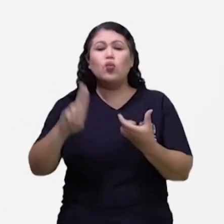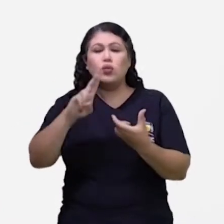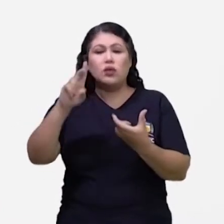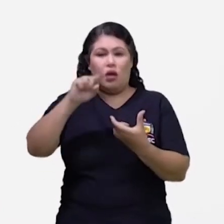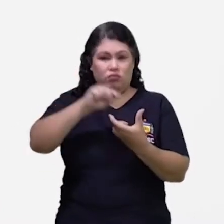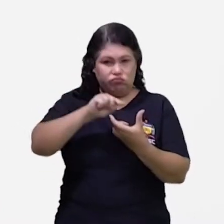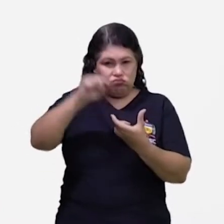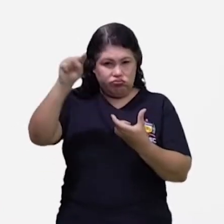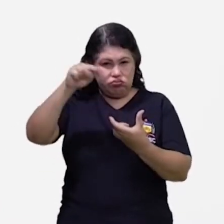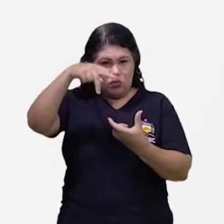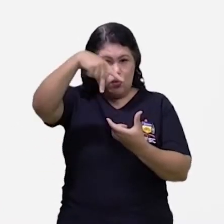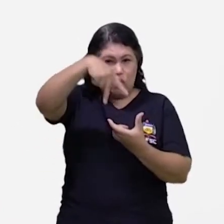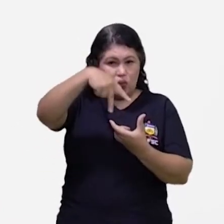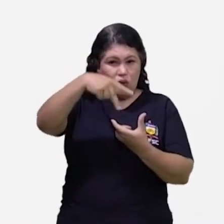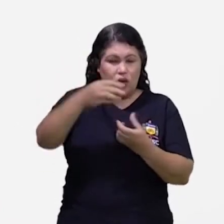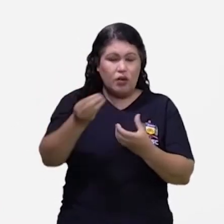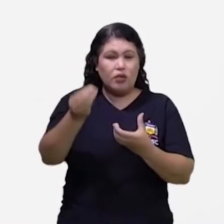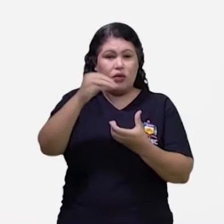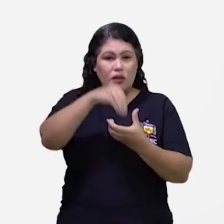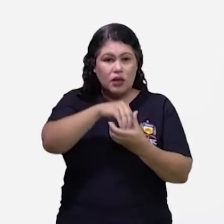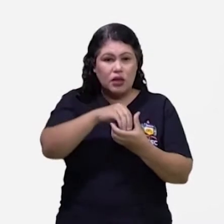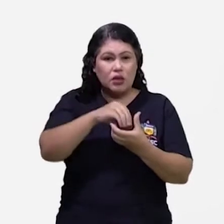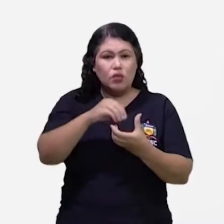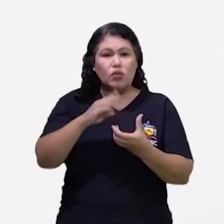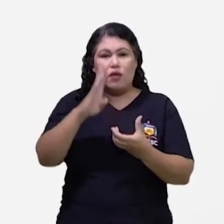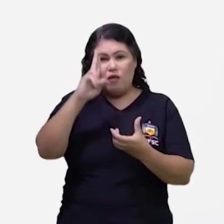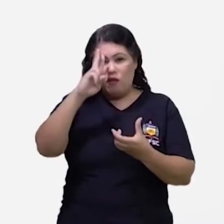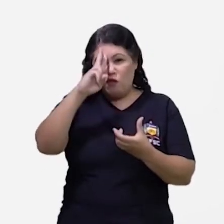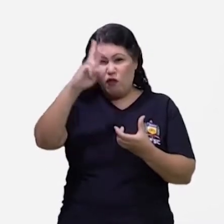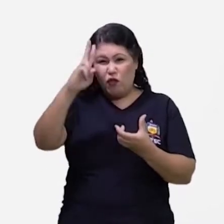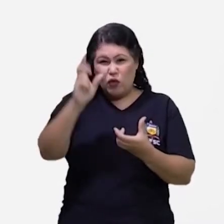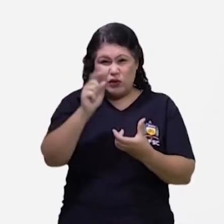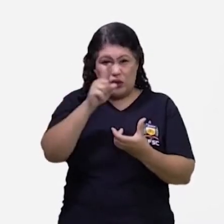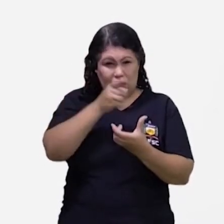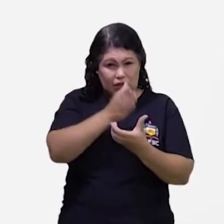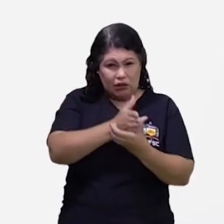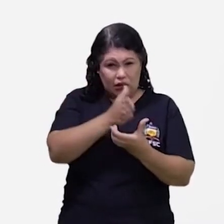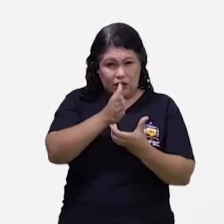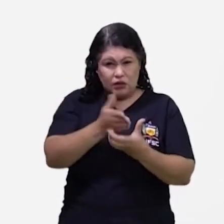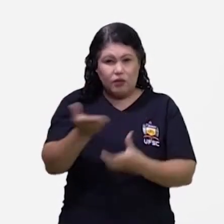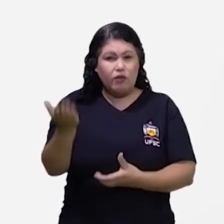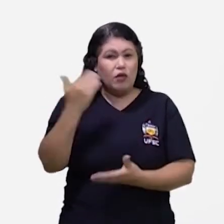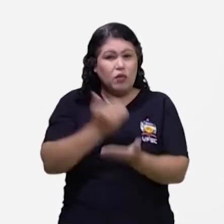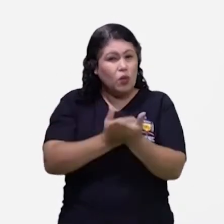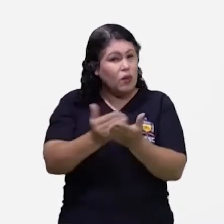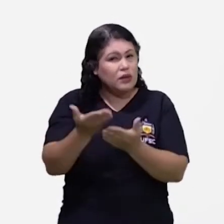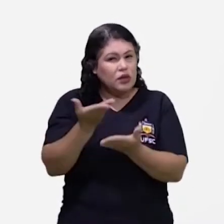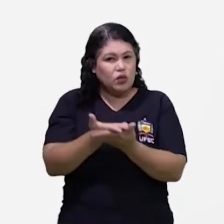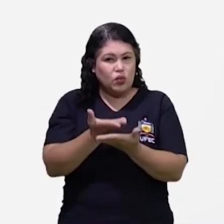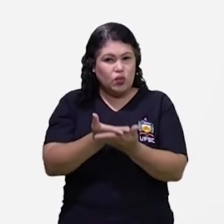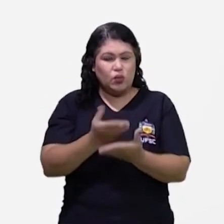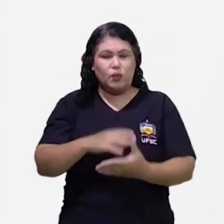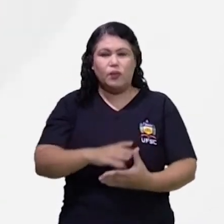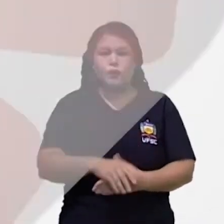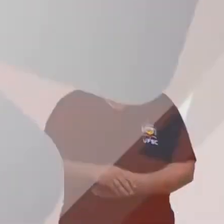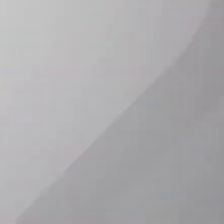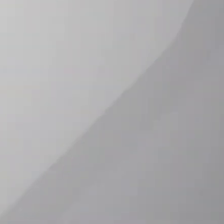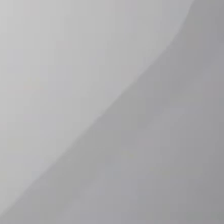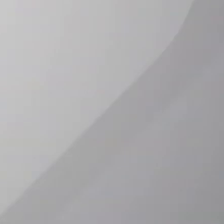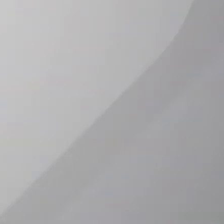a tonicidade e depreendendo das regras. Vamos começar nossa aula.